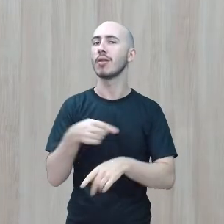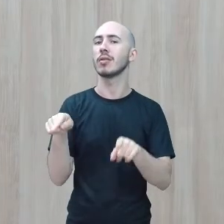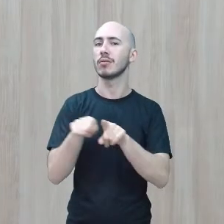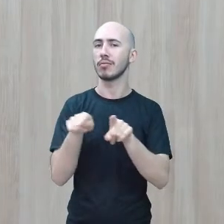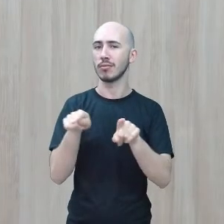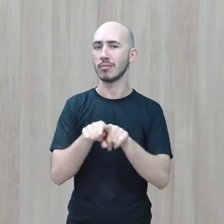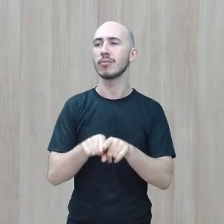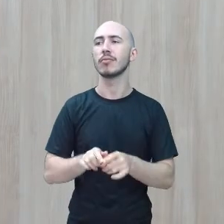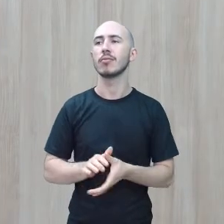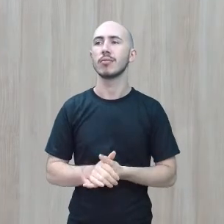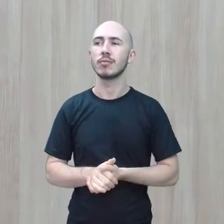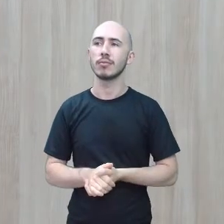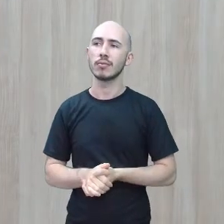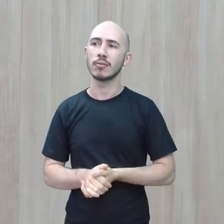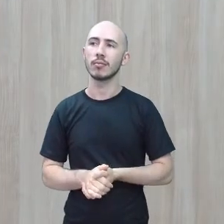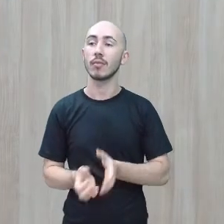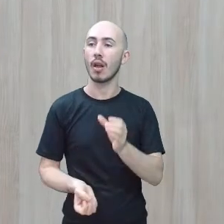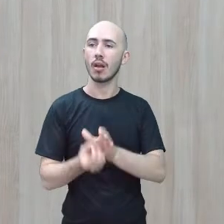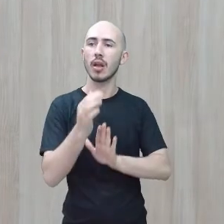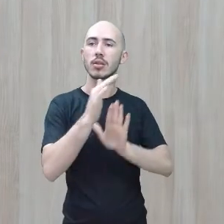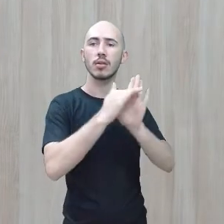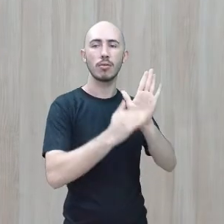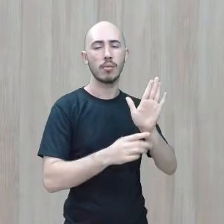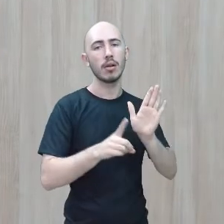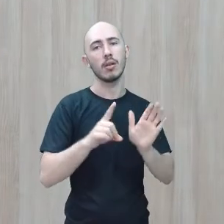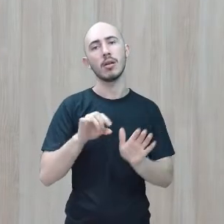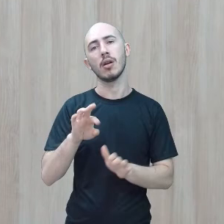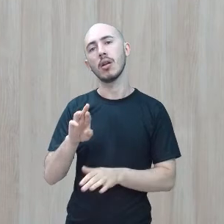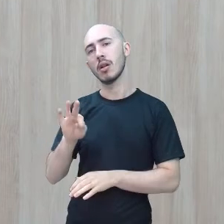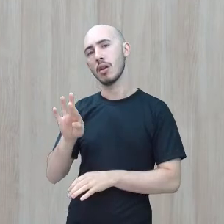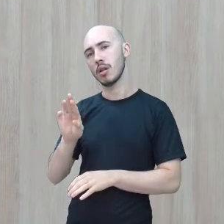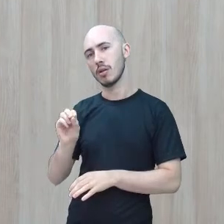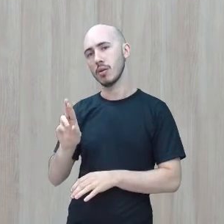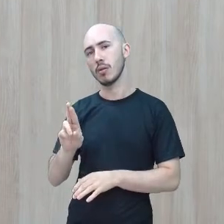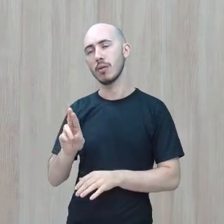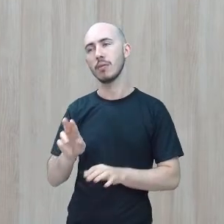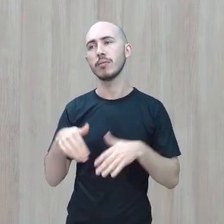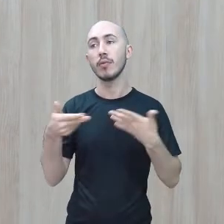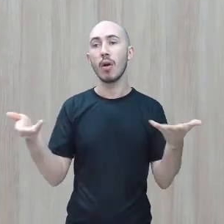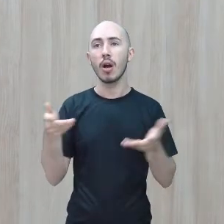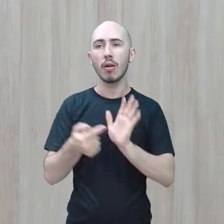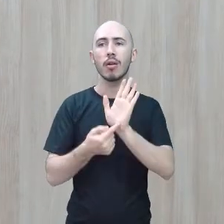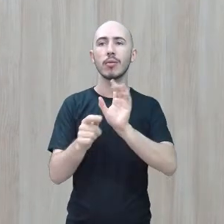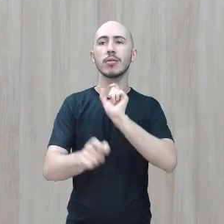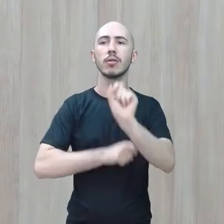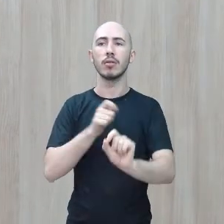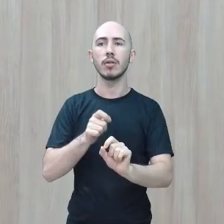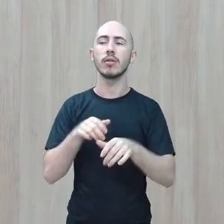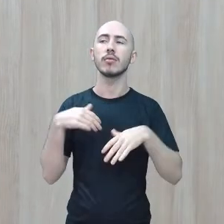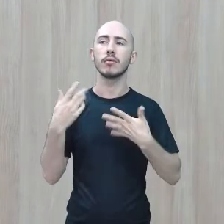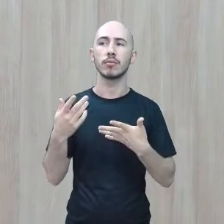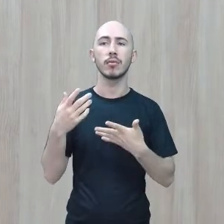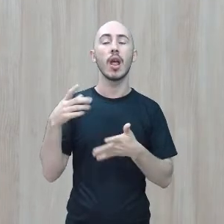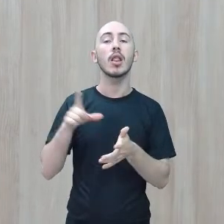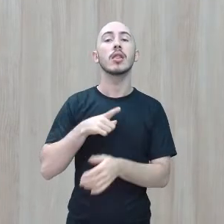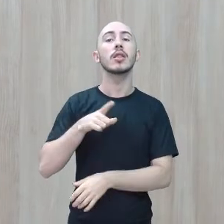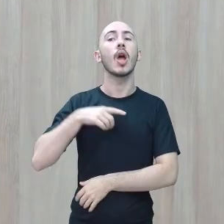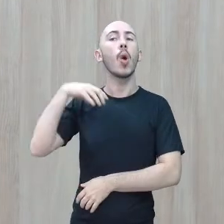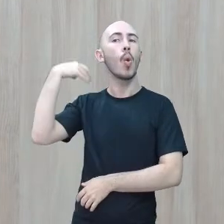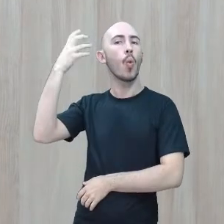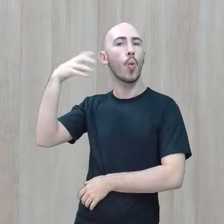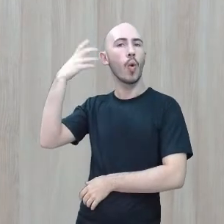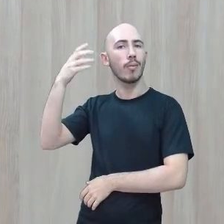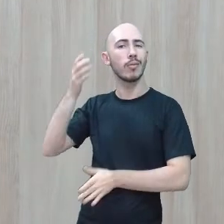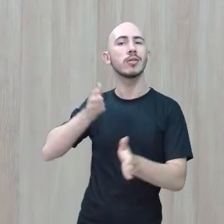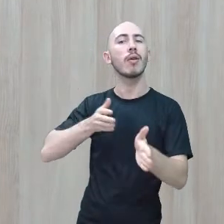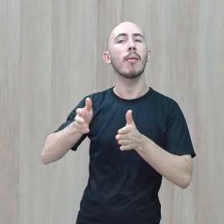participar do plano diretor. Agora, eu vou mostrar aqui uma música, né, um trecho de